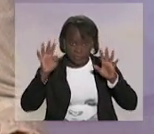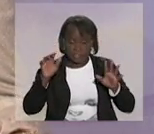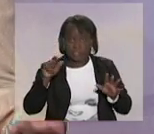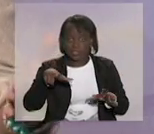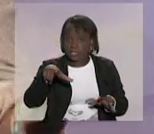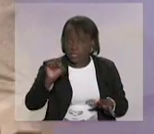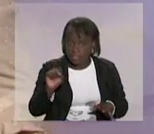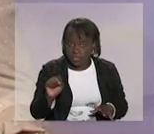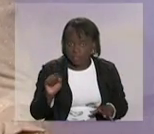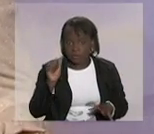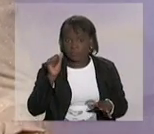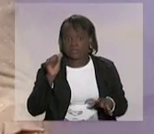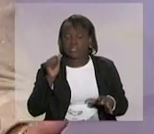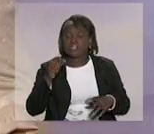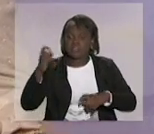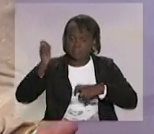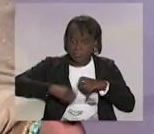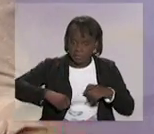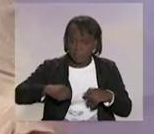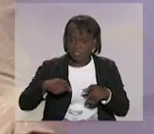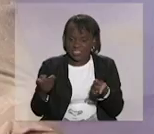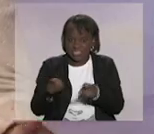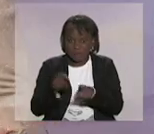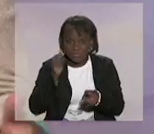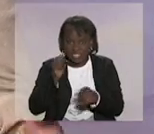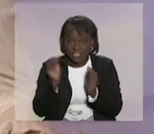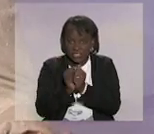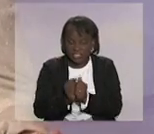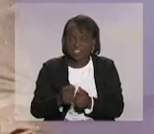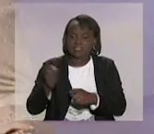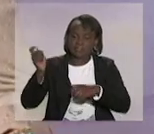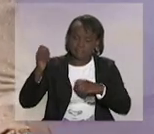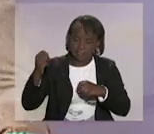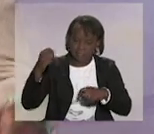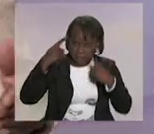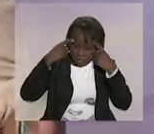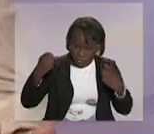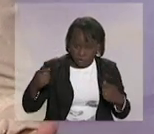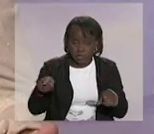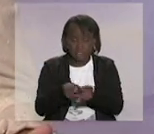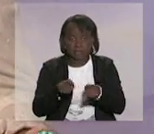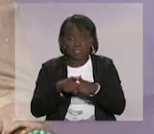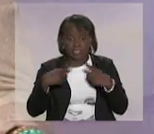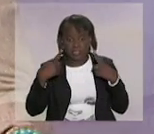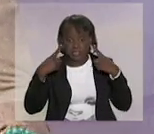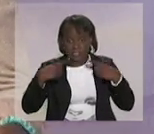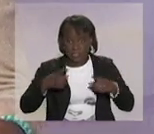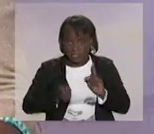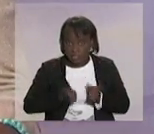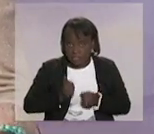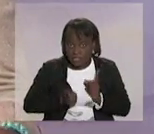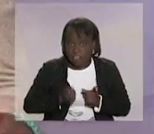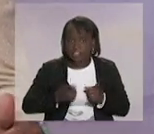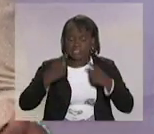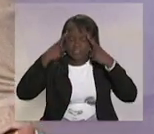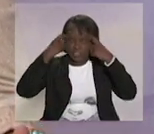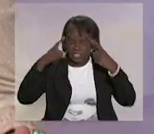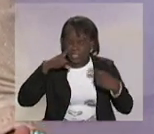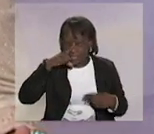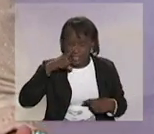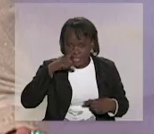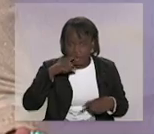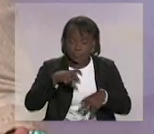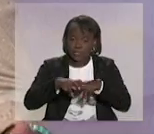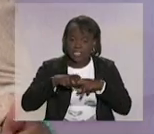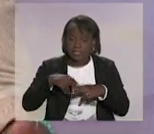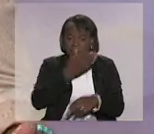inclusive, nas lésbicas que sofrem violência das suas parceiras, nas trans que sofrem uma violência